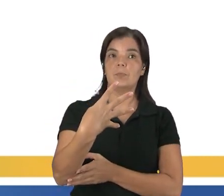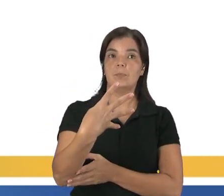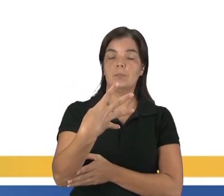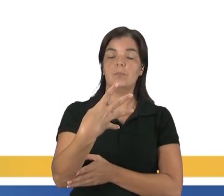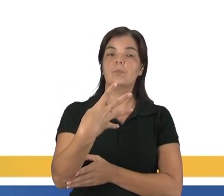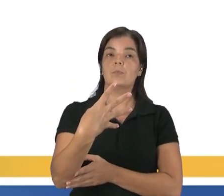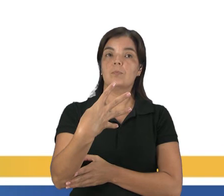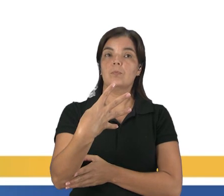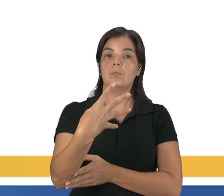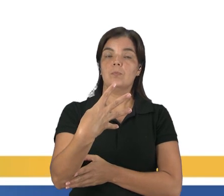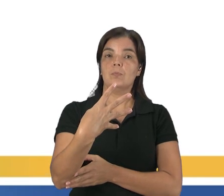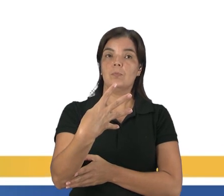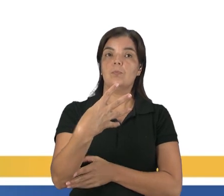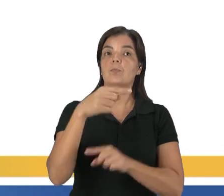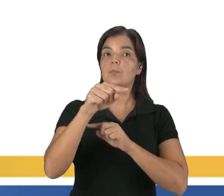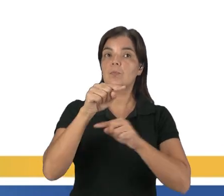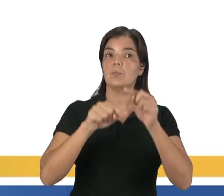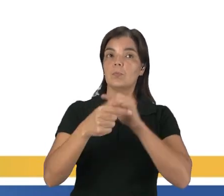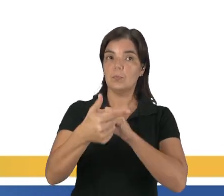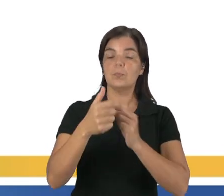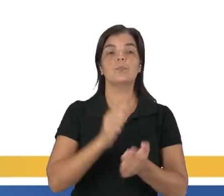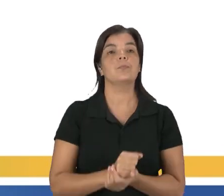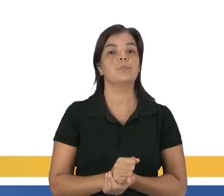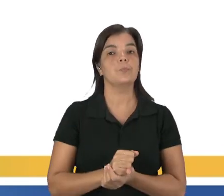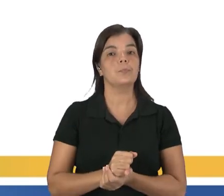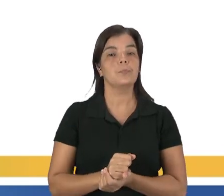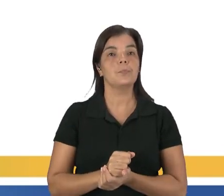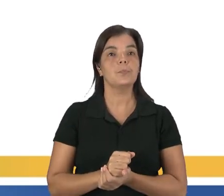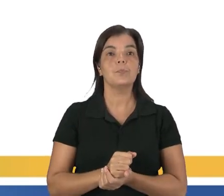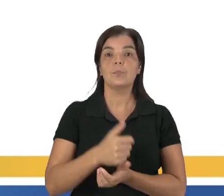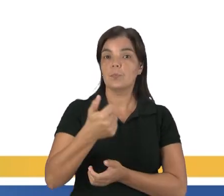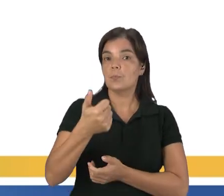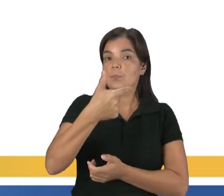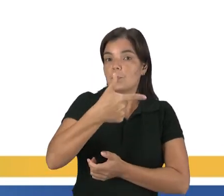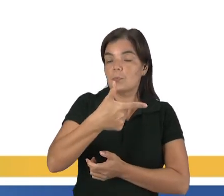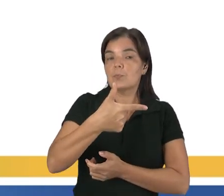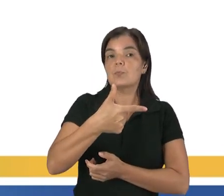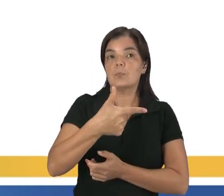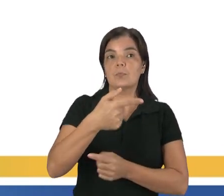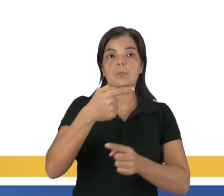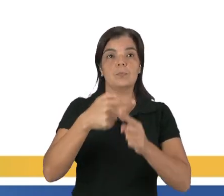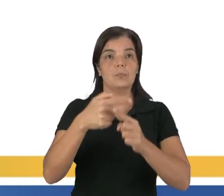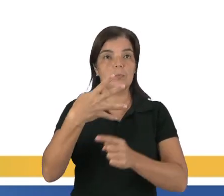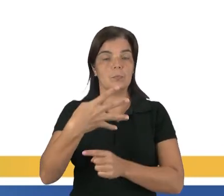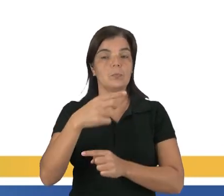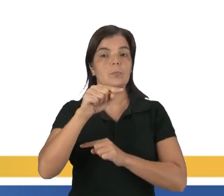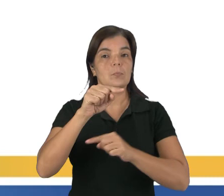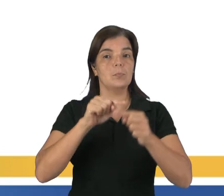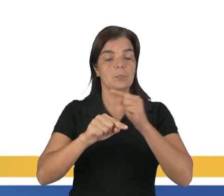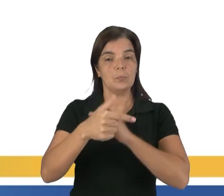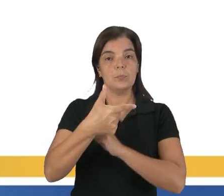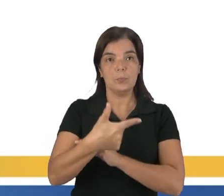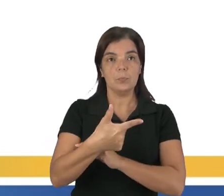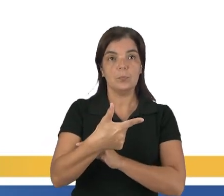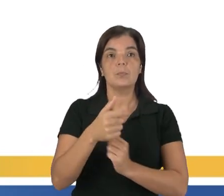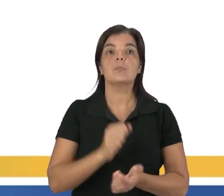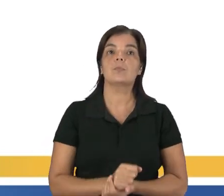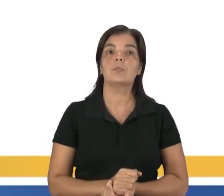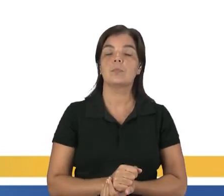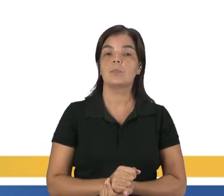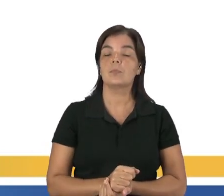vou multiplicar por 4 e dividir por 2, ou seja, 8 mais 4 igual a 12. 12 vezes 4, eu vou dividir por